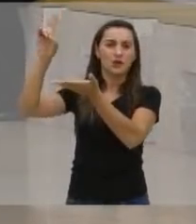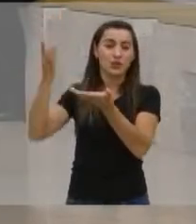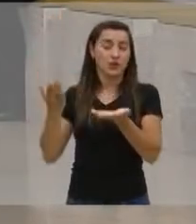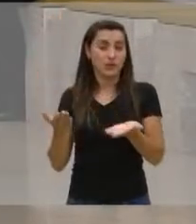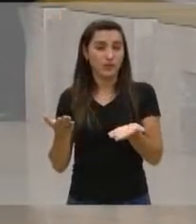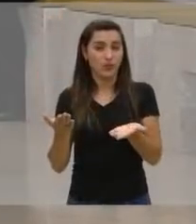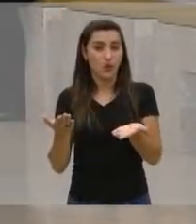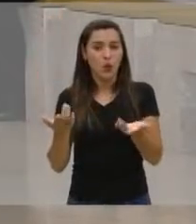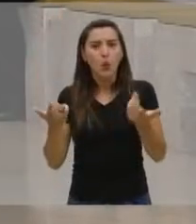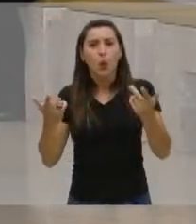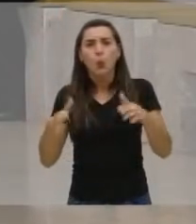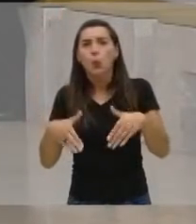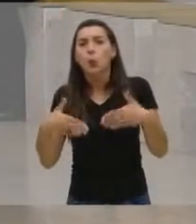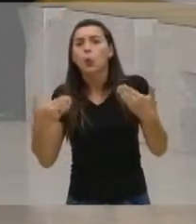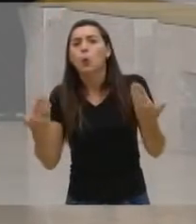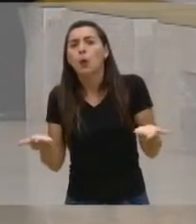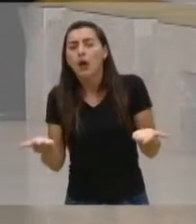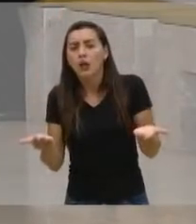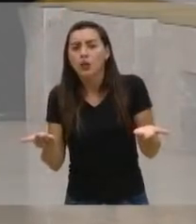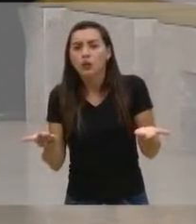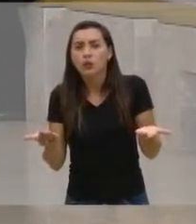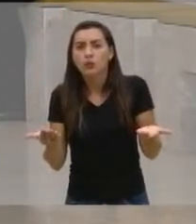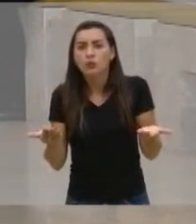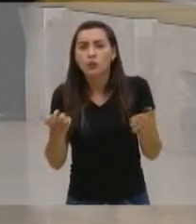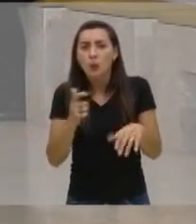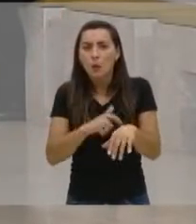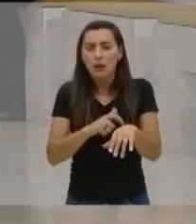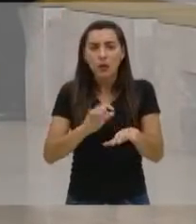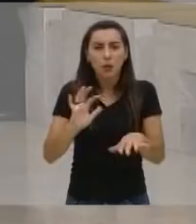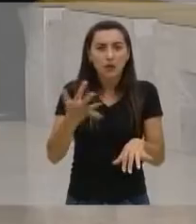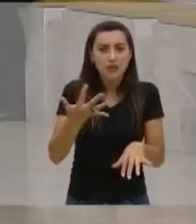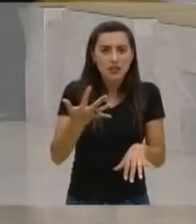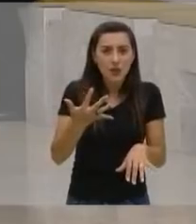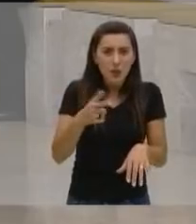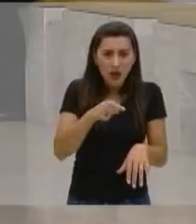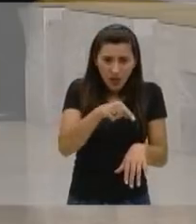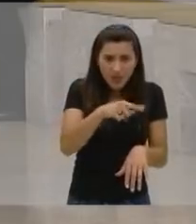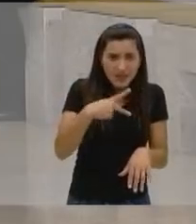Quando se realizou? No tempo de Jeremias? Não.